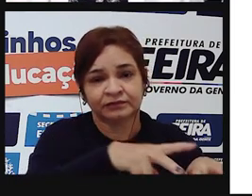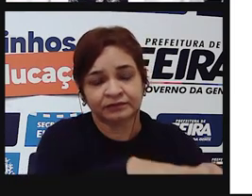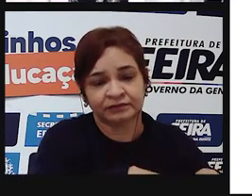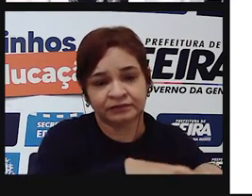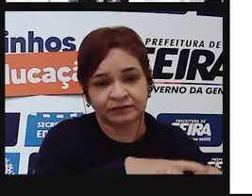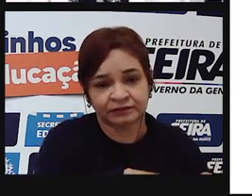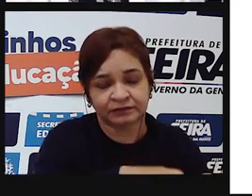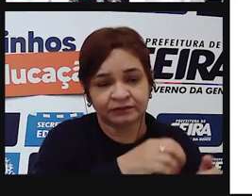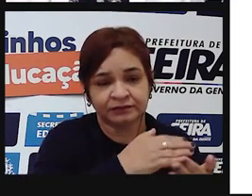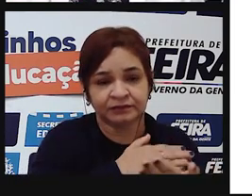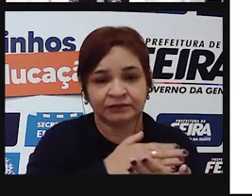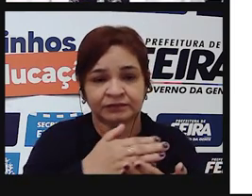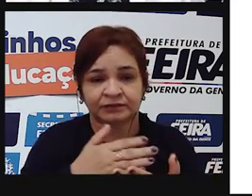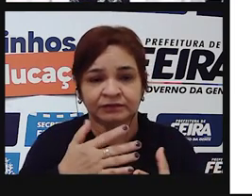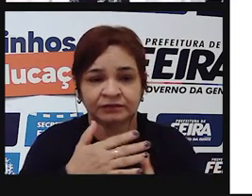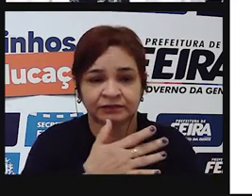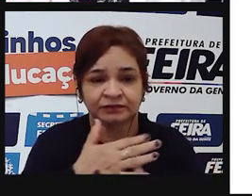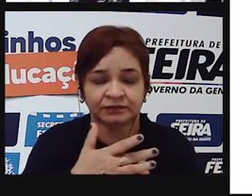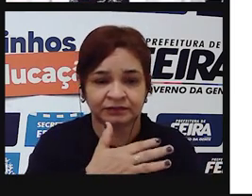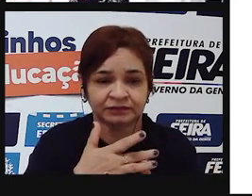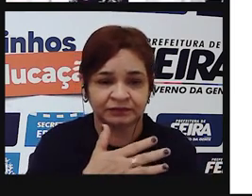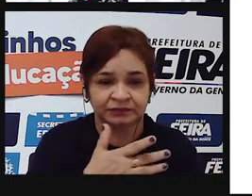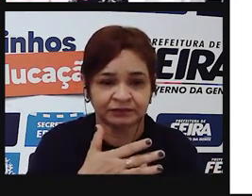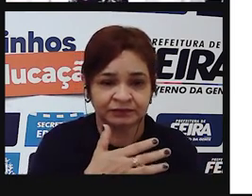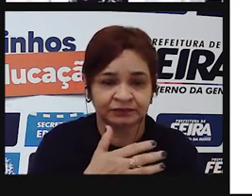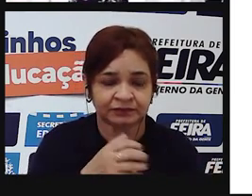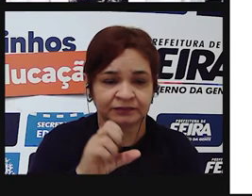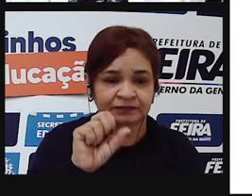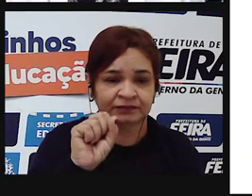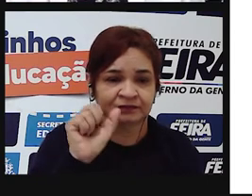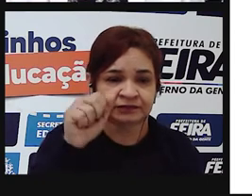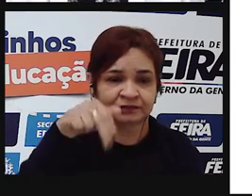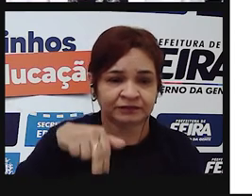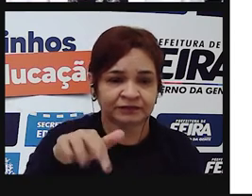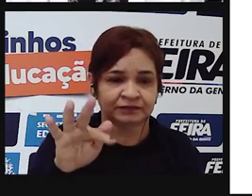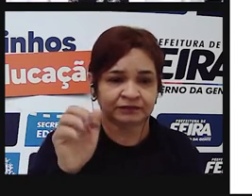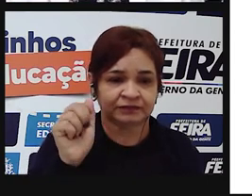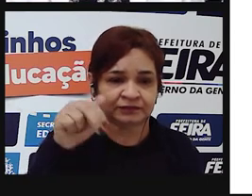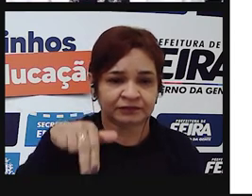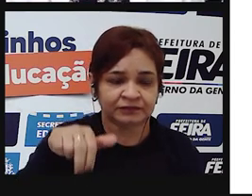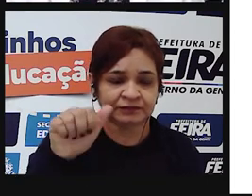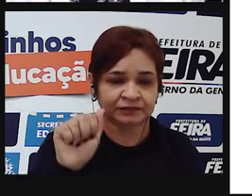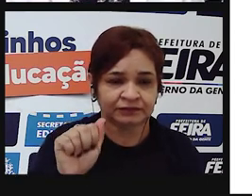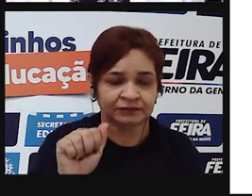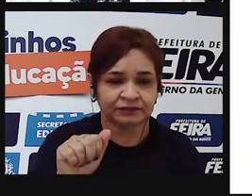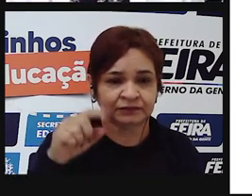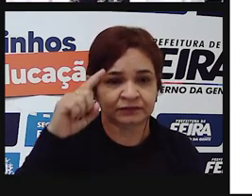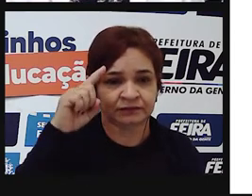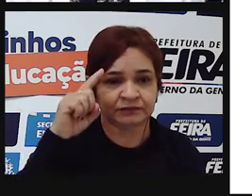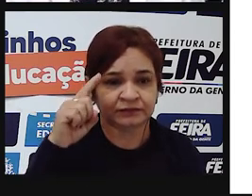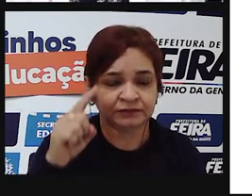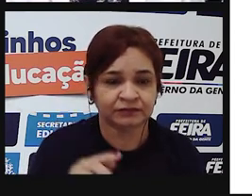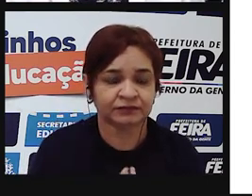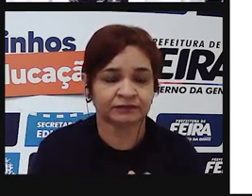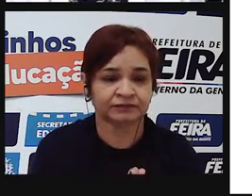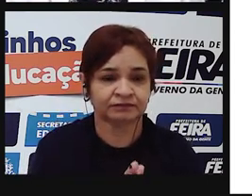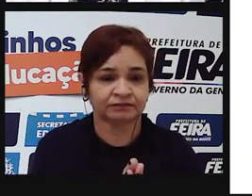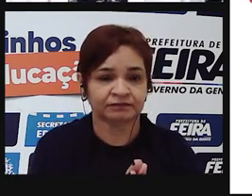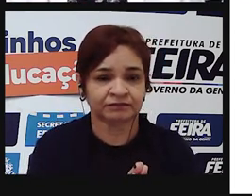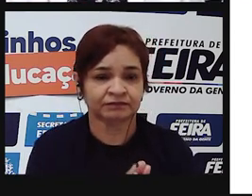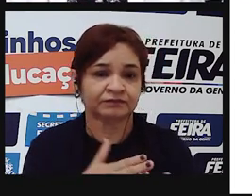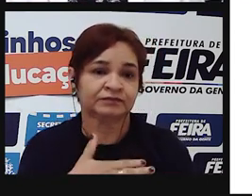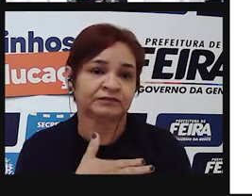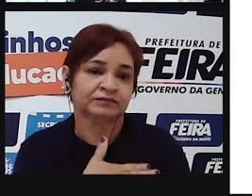à cidade, a Fazenda de Santana dos Olhos d'Água. Os donos da fazenda eram devotos de Senhora